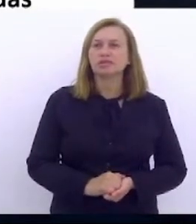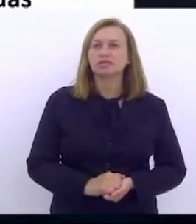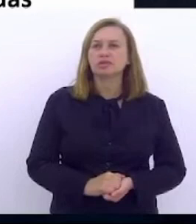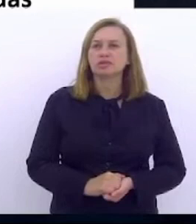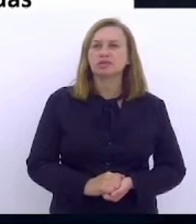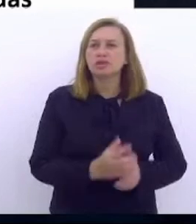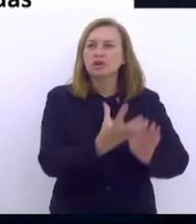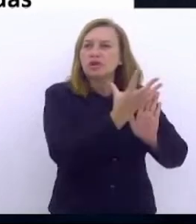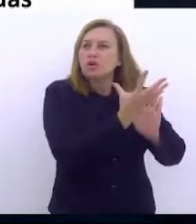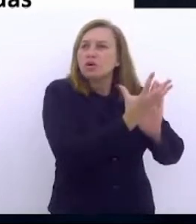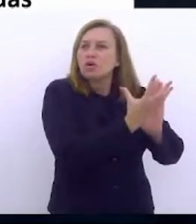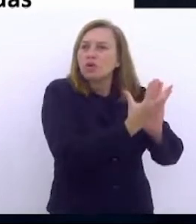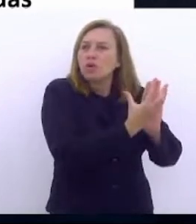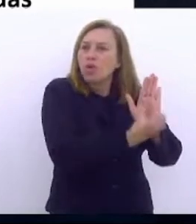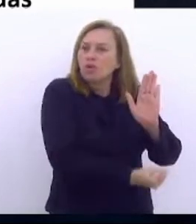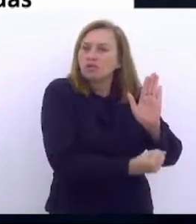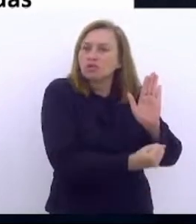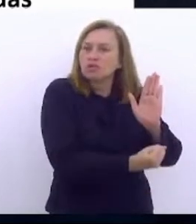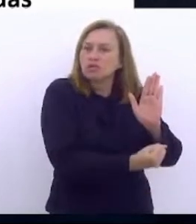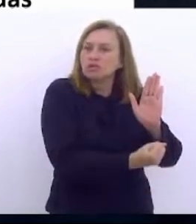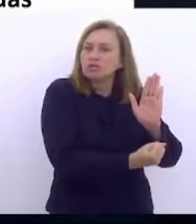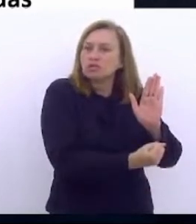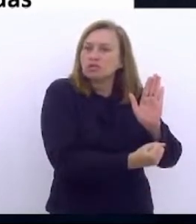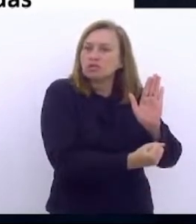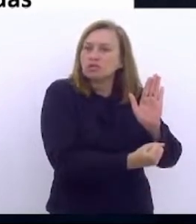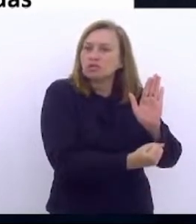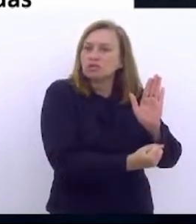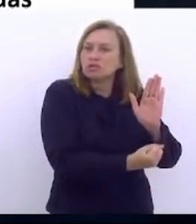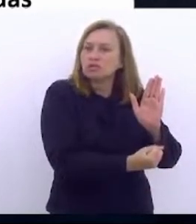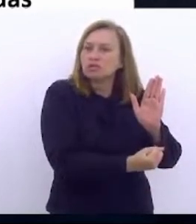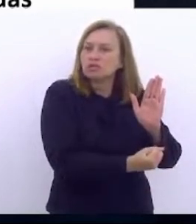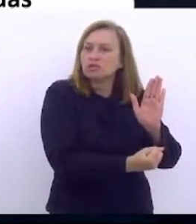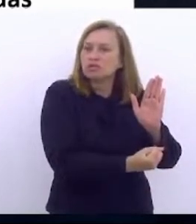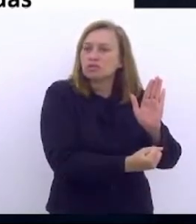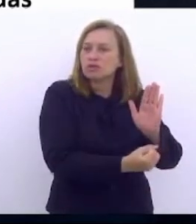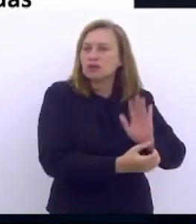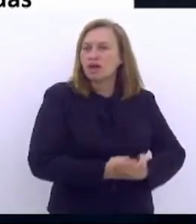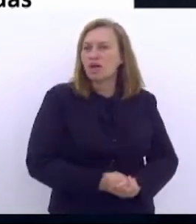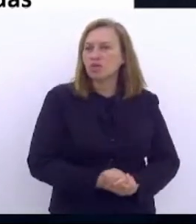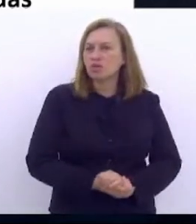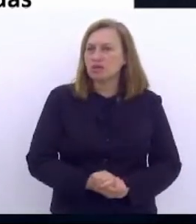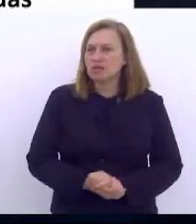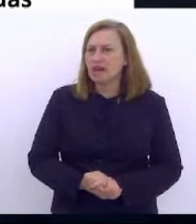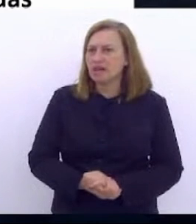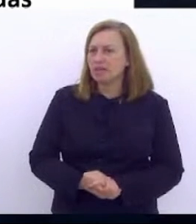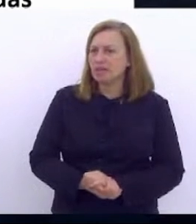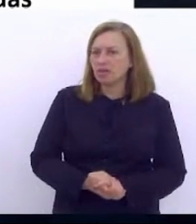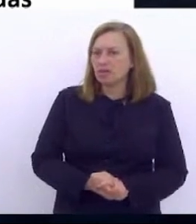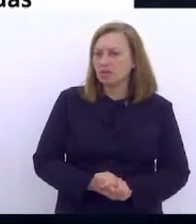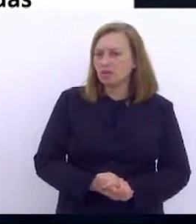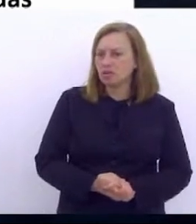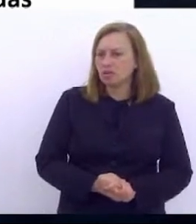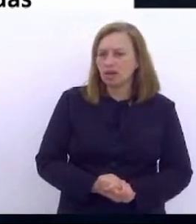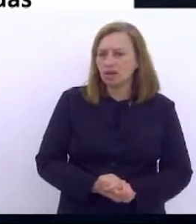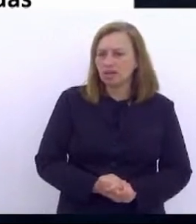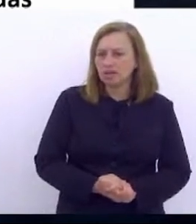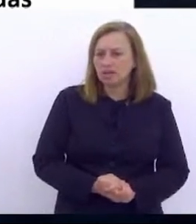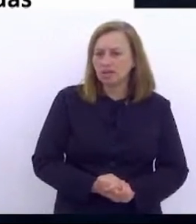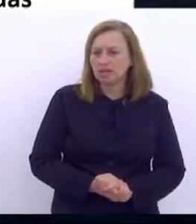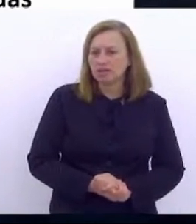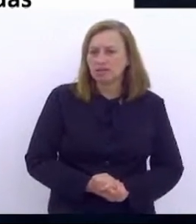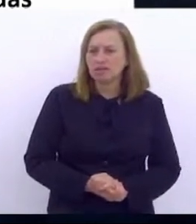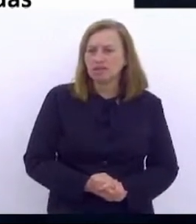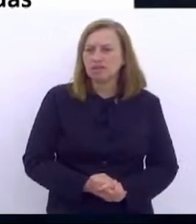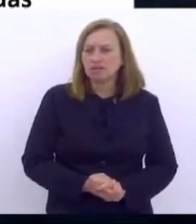dos abortos forçados. Trouxe um breve resumo aqui, se eu gosto de tirar fotos dos slides, não está muito bonito, mas resume bem. Eu tenho o livro está